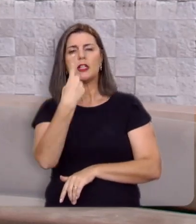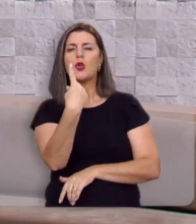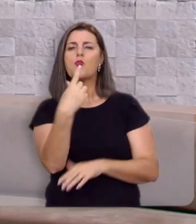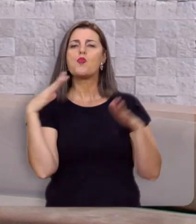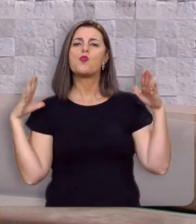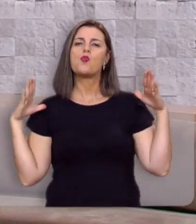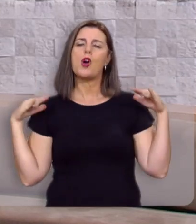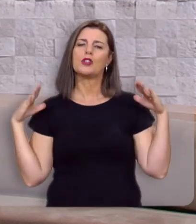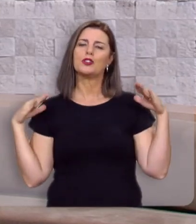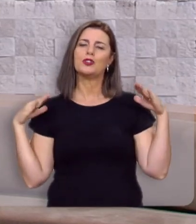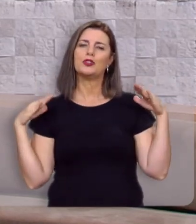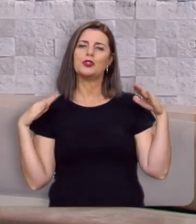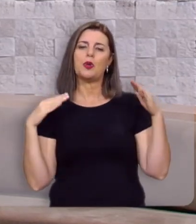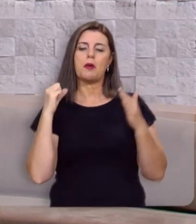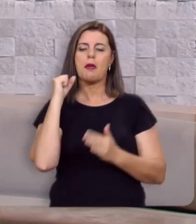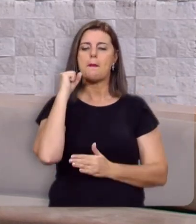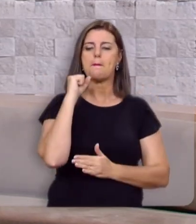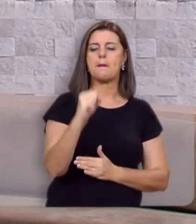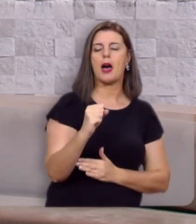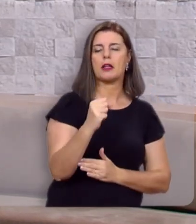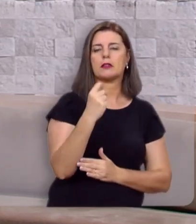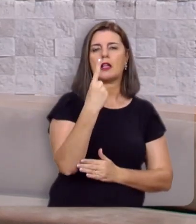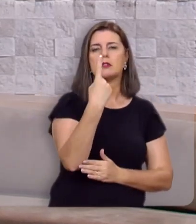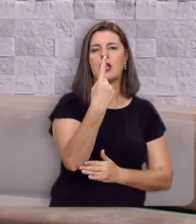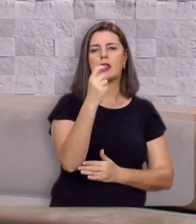apenas um anjo, que mata